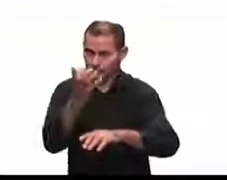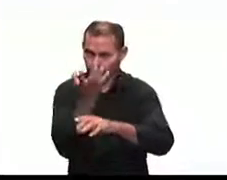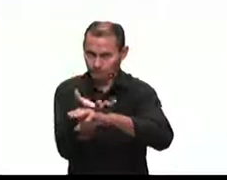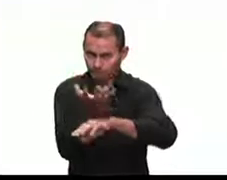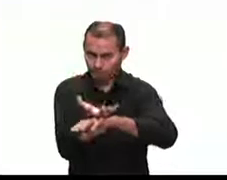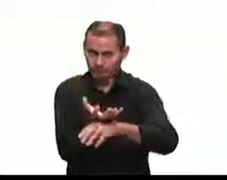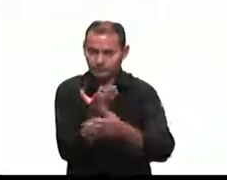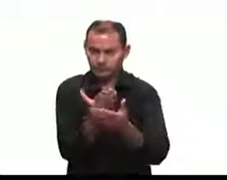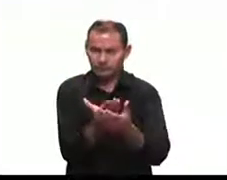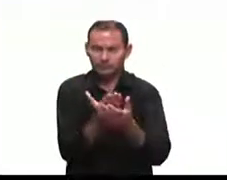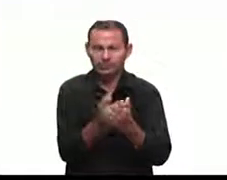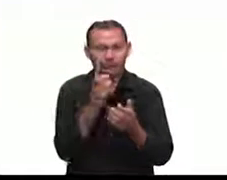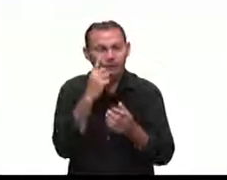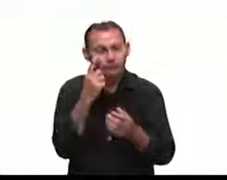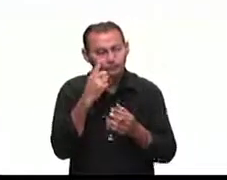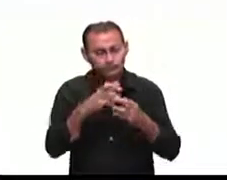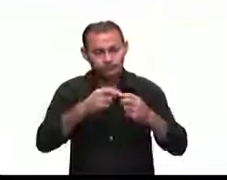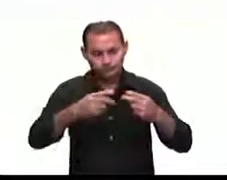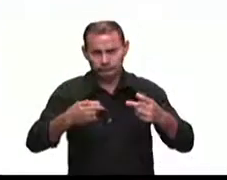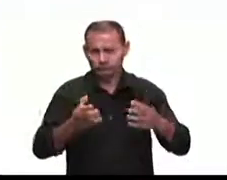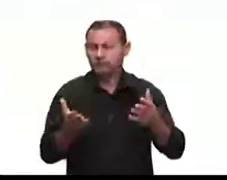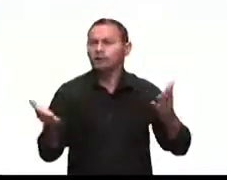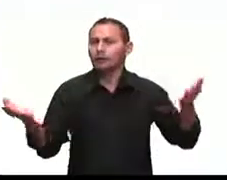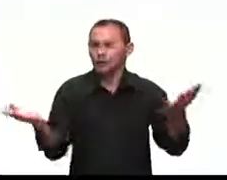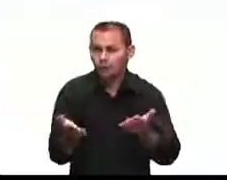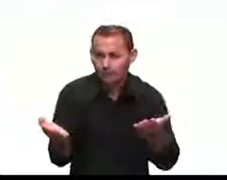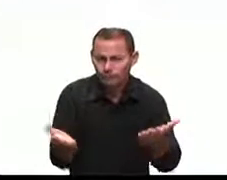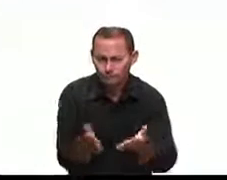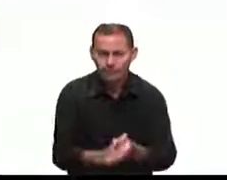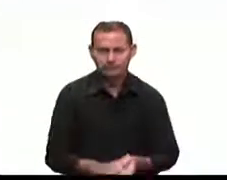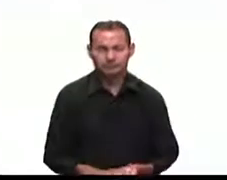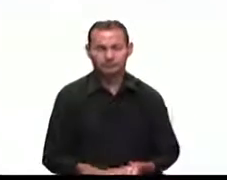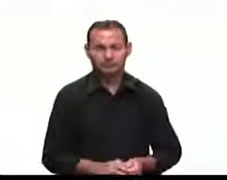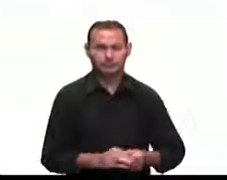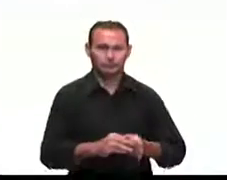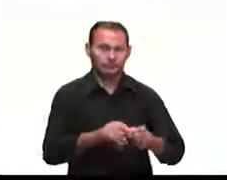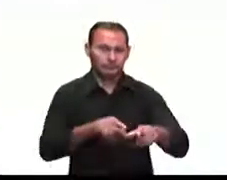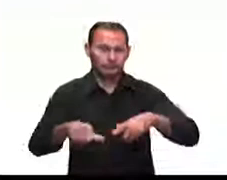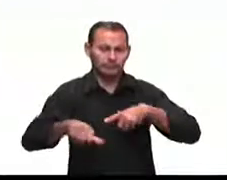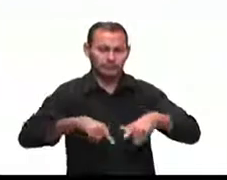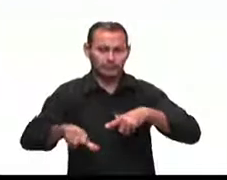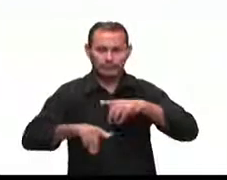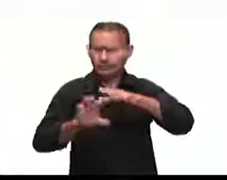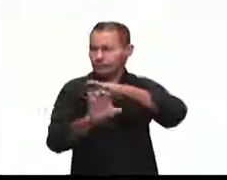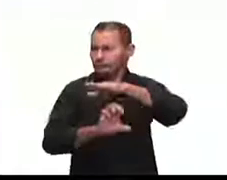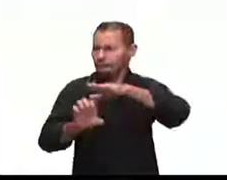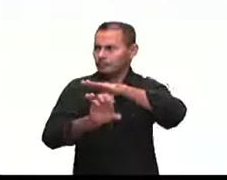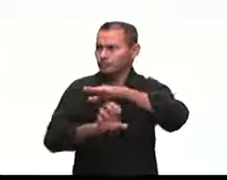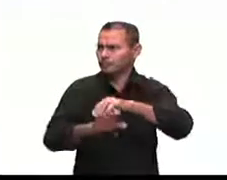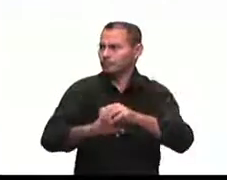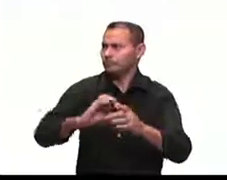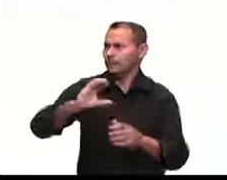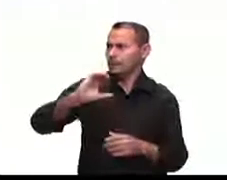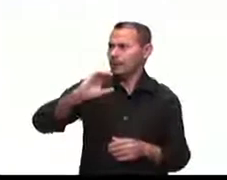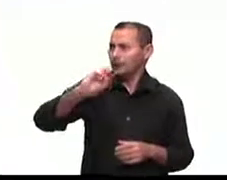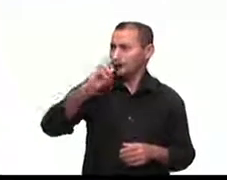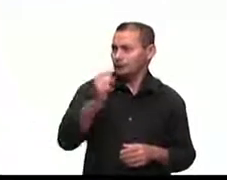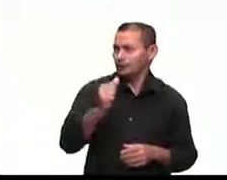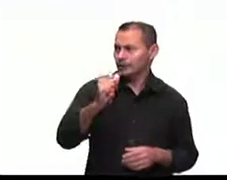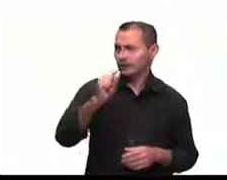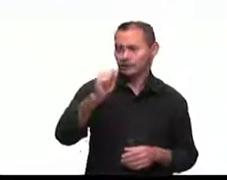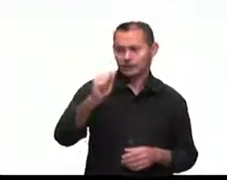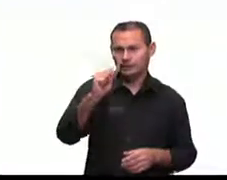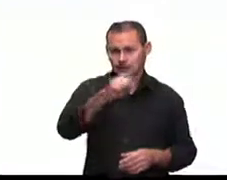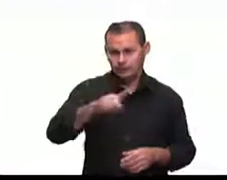várias situações e hoje a gente trabalha com a empresa Acha Tudo.